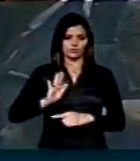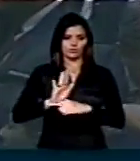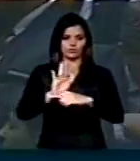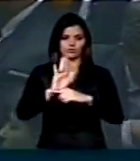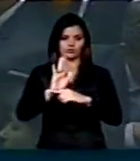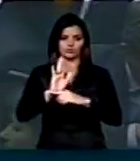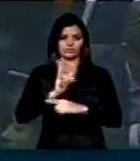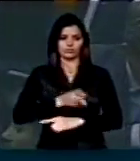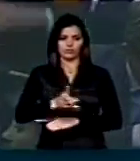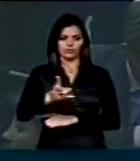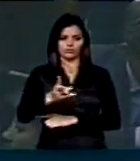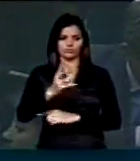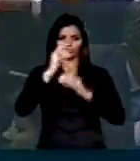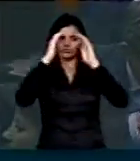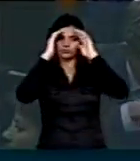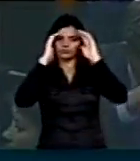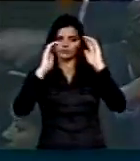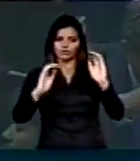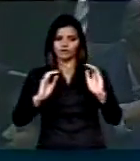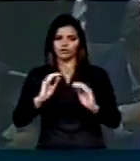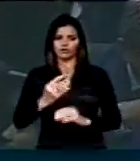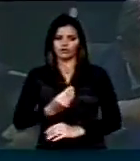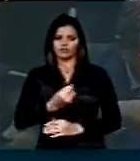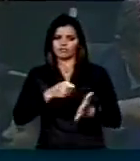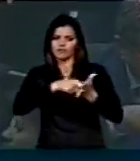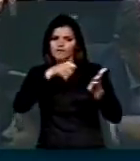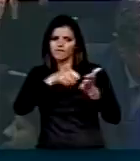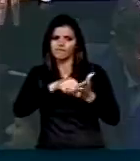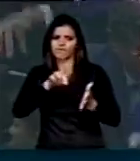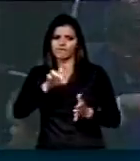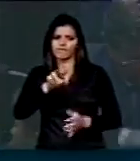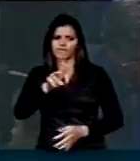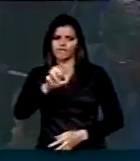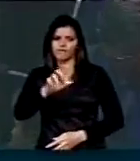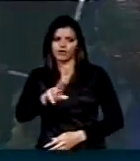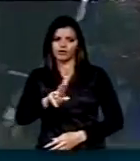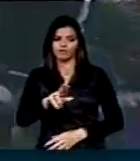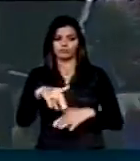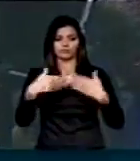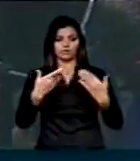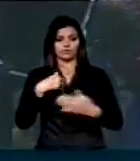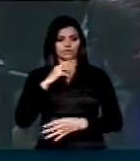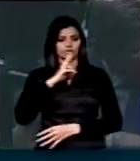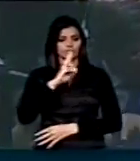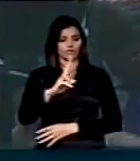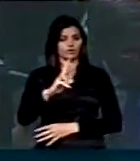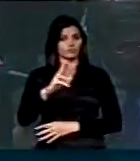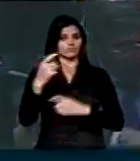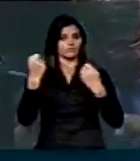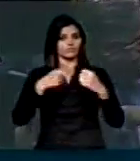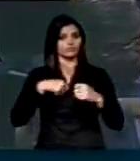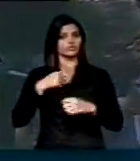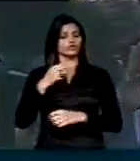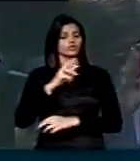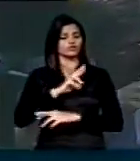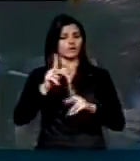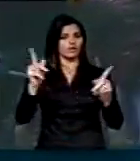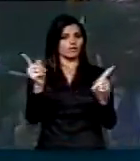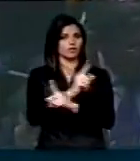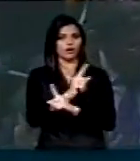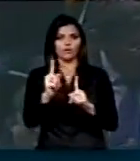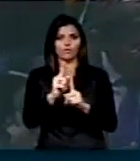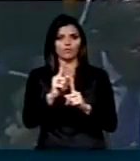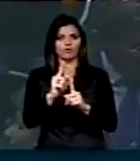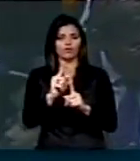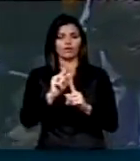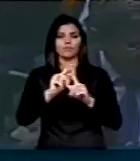de continuar a cumprir com tais deveres? A resposta não poderia ser outra. Evidentemente que